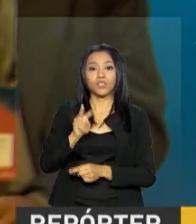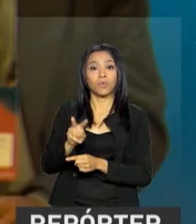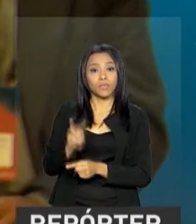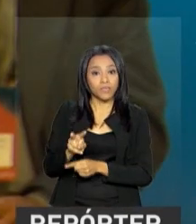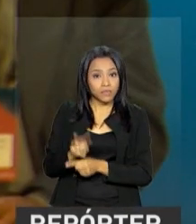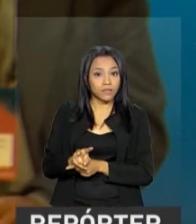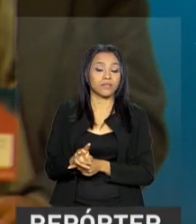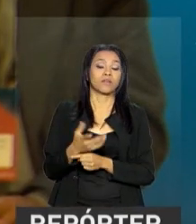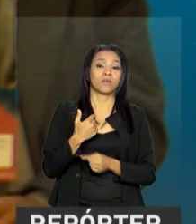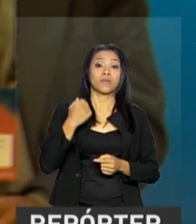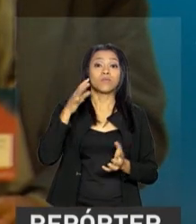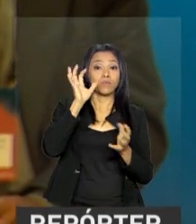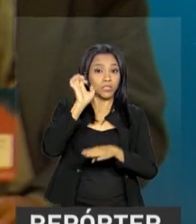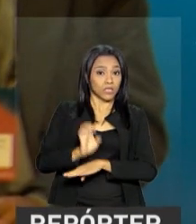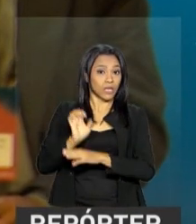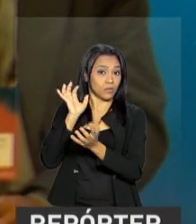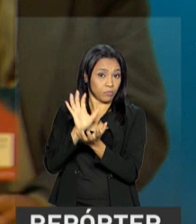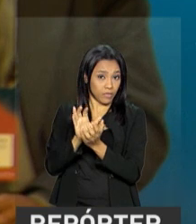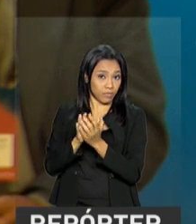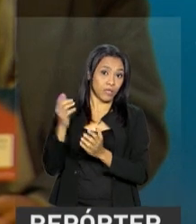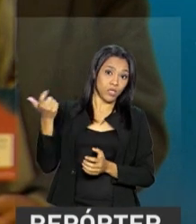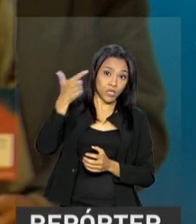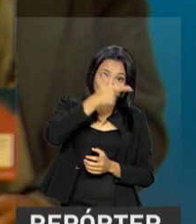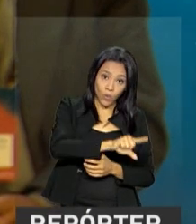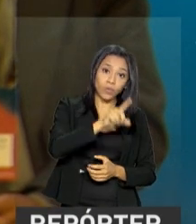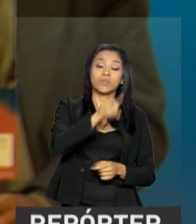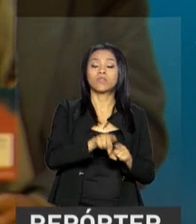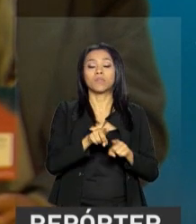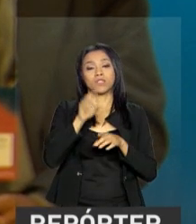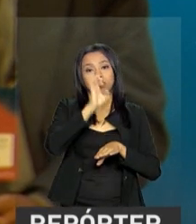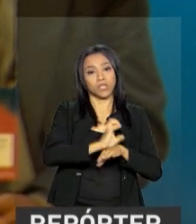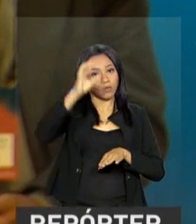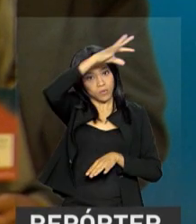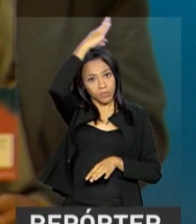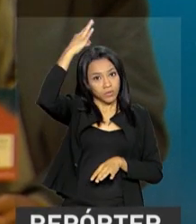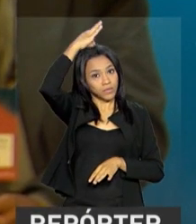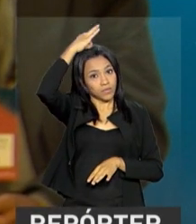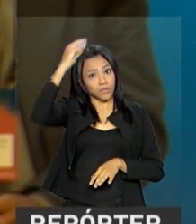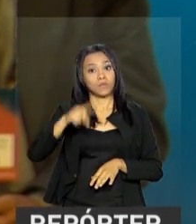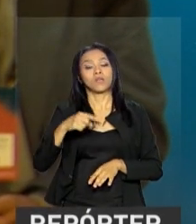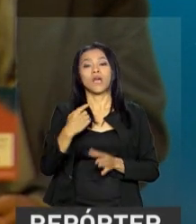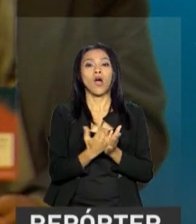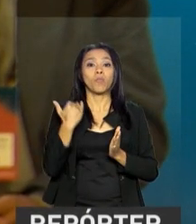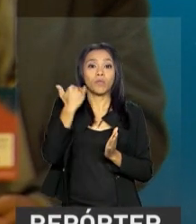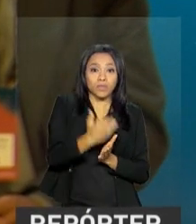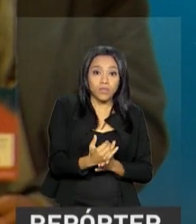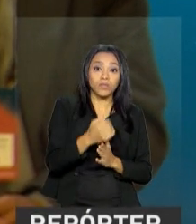São Paulo, em Pernambuco, e de Trindade e Martins Vaz, no Espírito Santo, aumentando assim de 1,5%